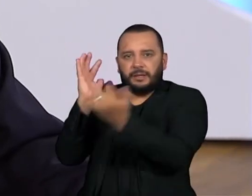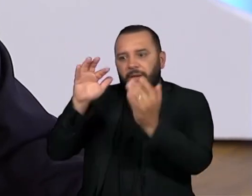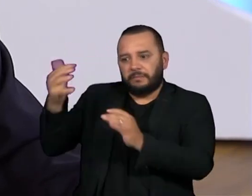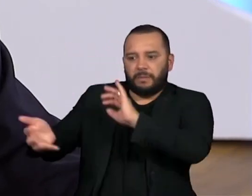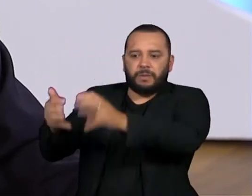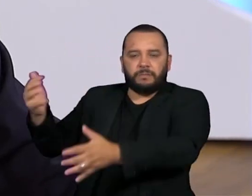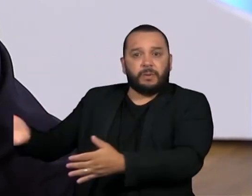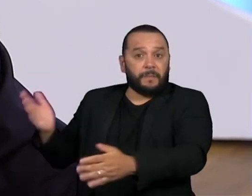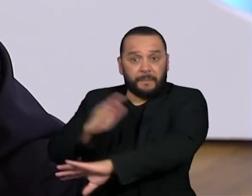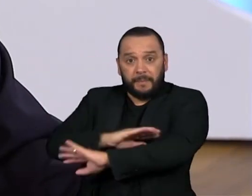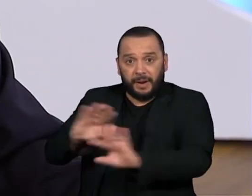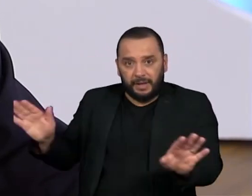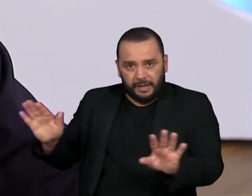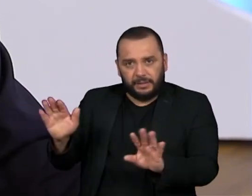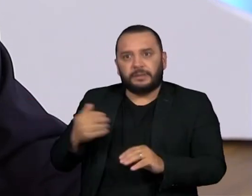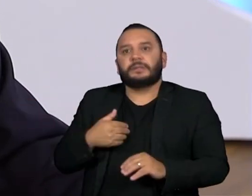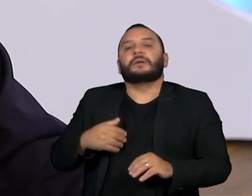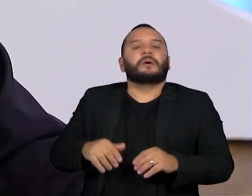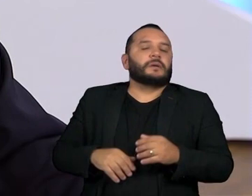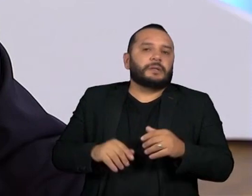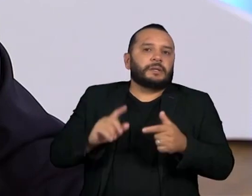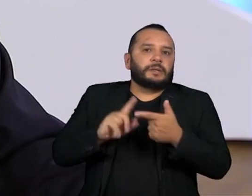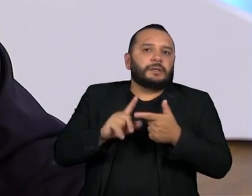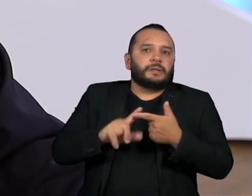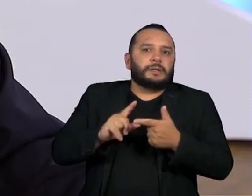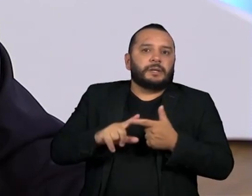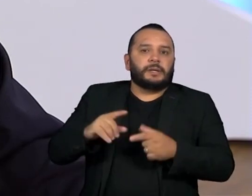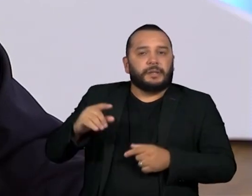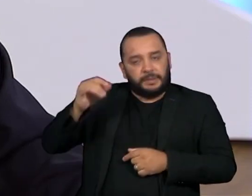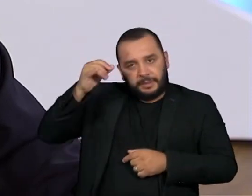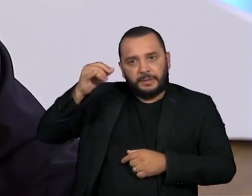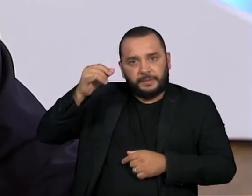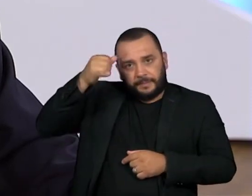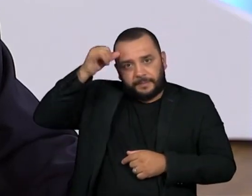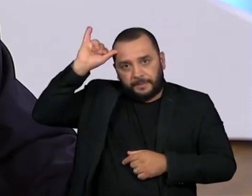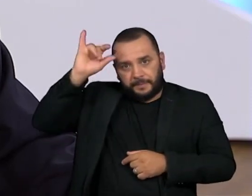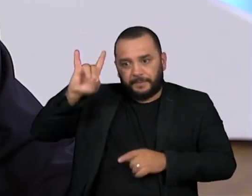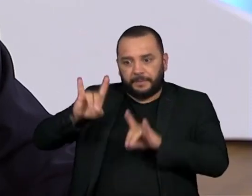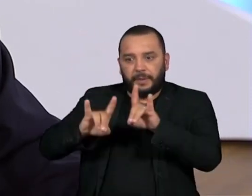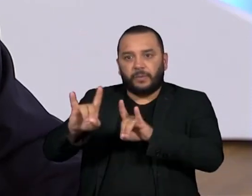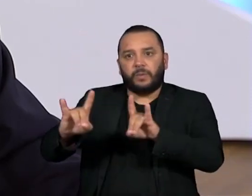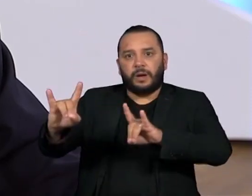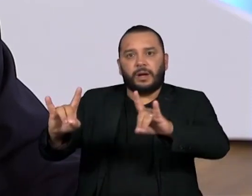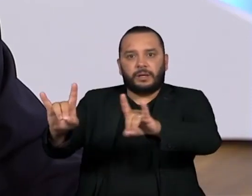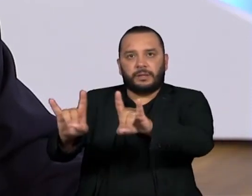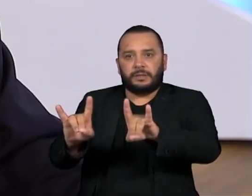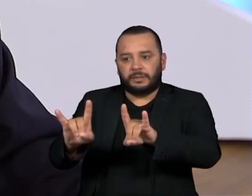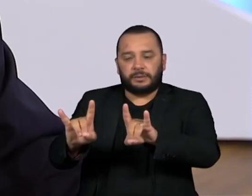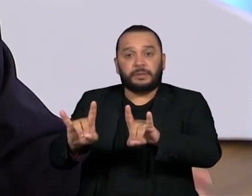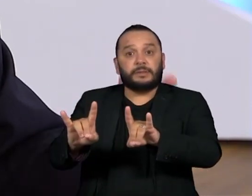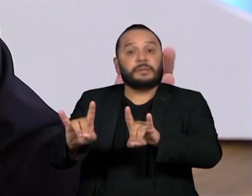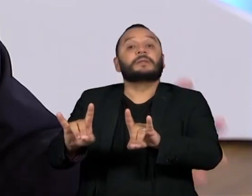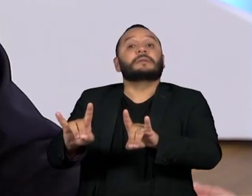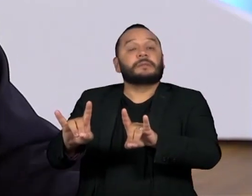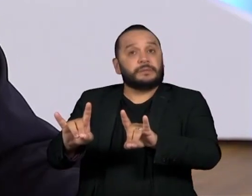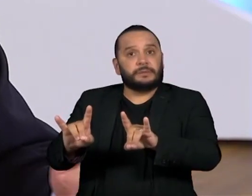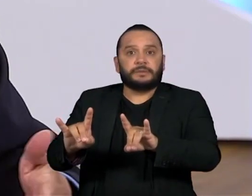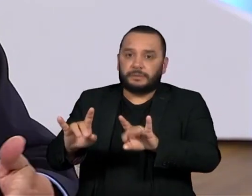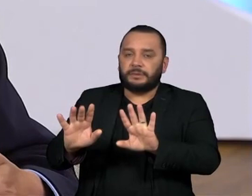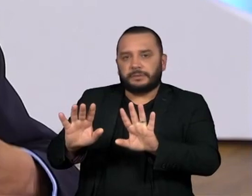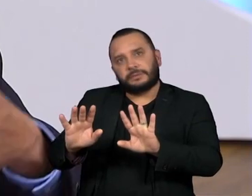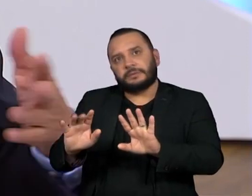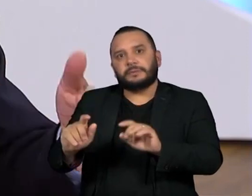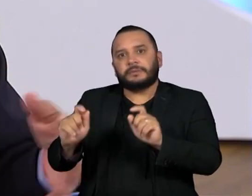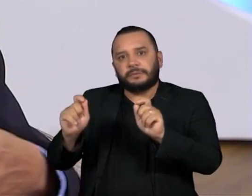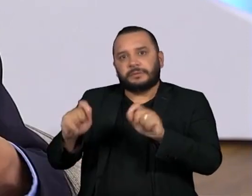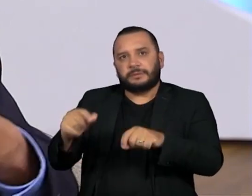pecuária. Mas não é pecuária porque já tem pecuária que é carbono capturadora. É só você plantar árvore no meio, botar